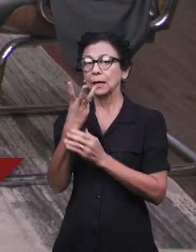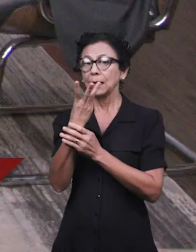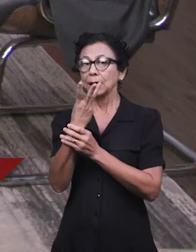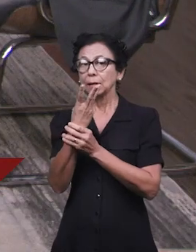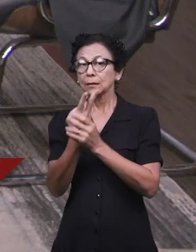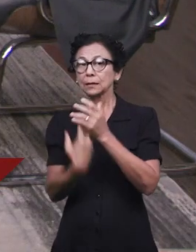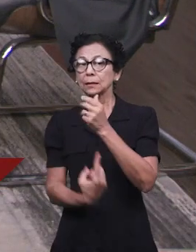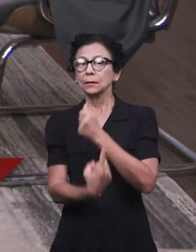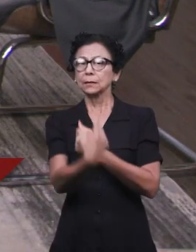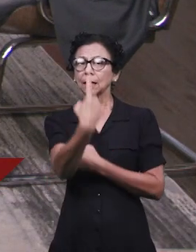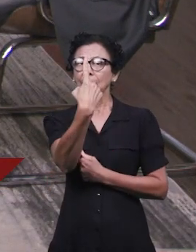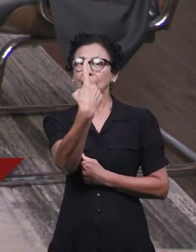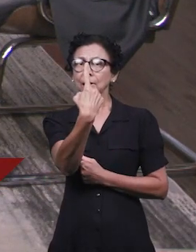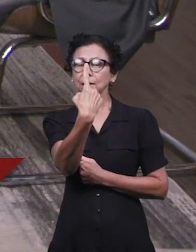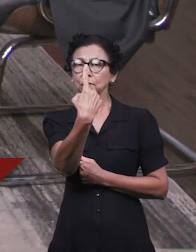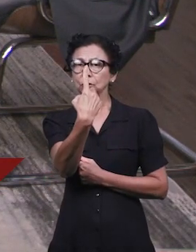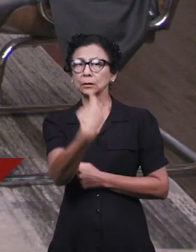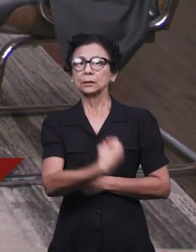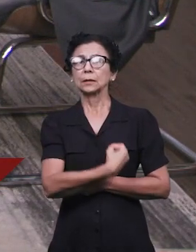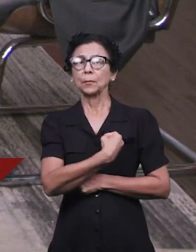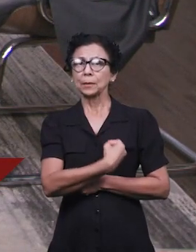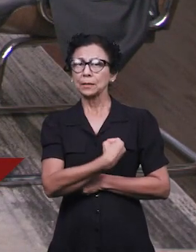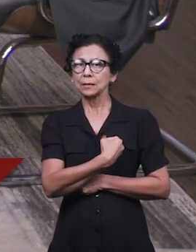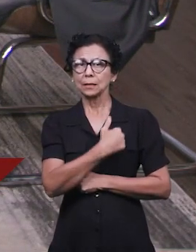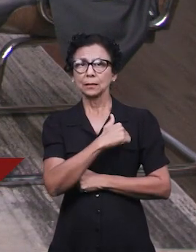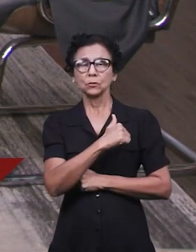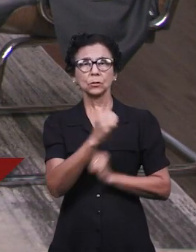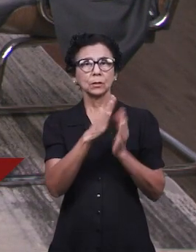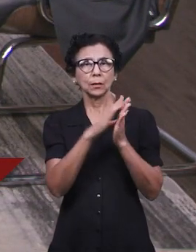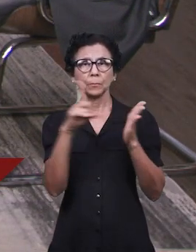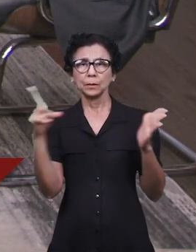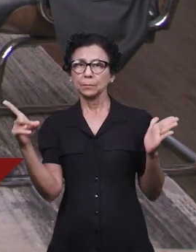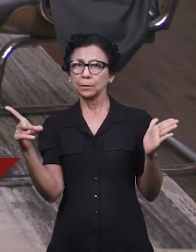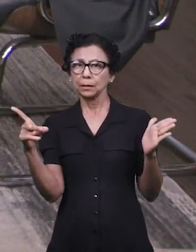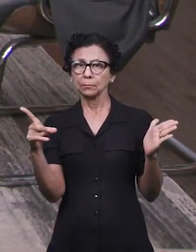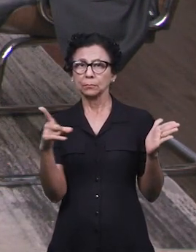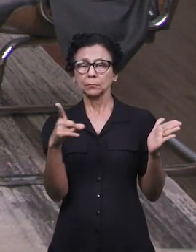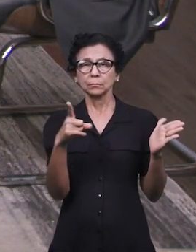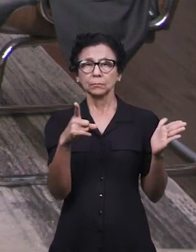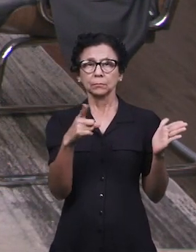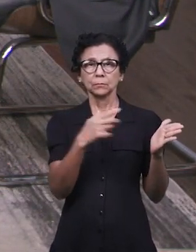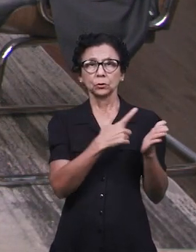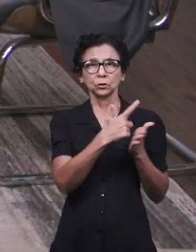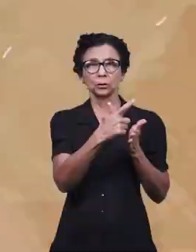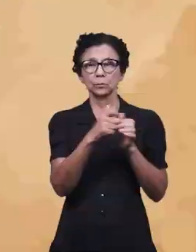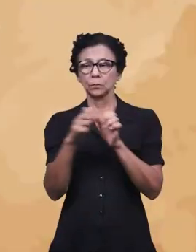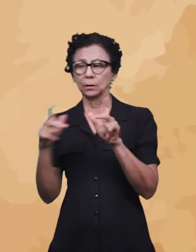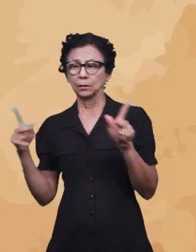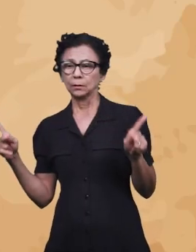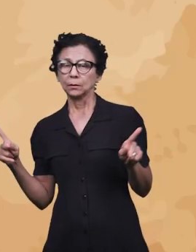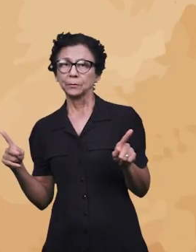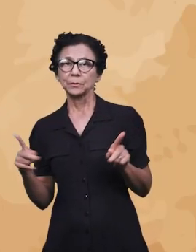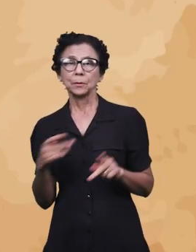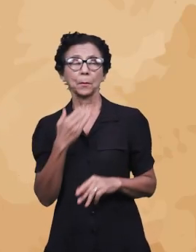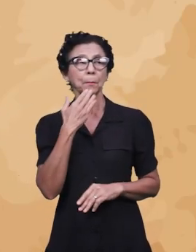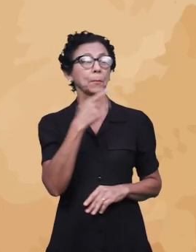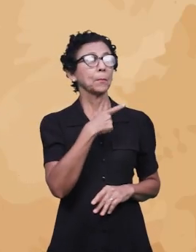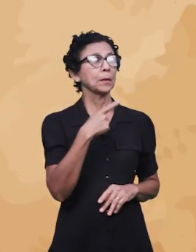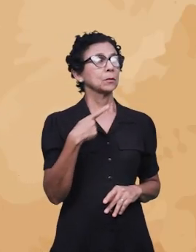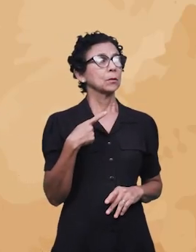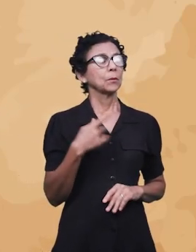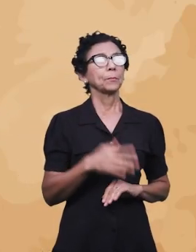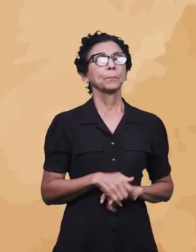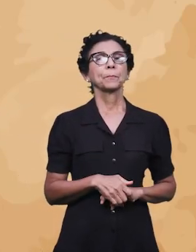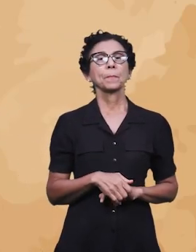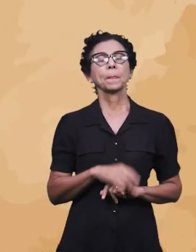Toda a palavra. Então, eu queria pedir ao pastor Edson, o verso 2, eu vou até ler o verso 2